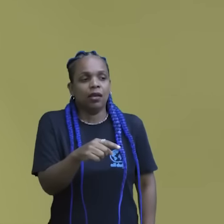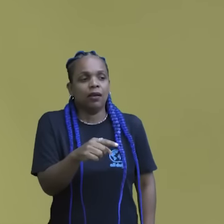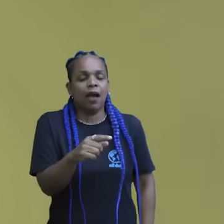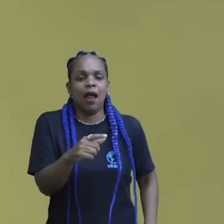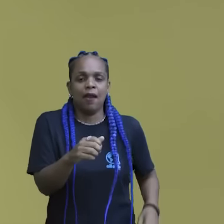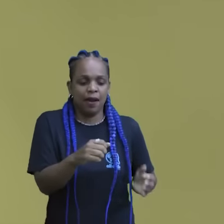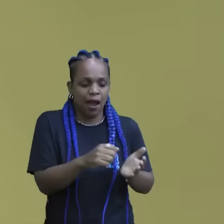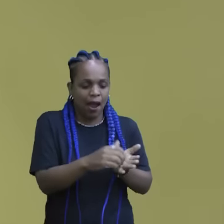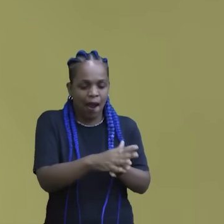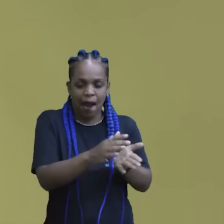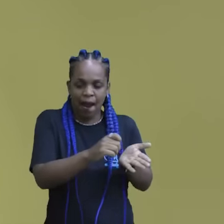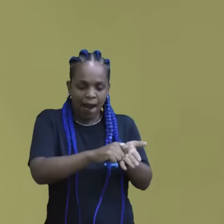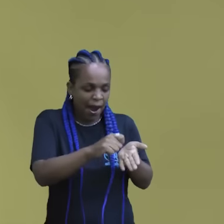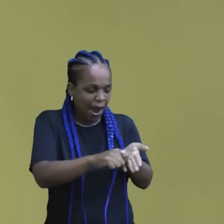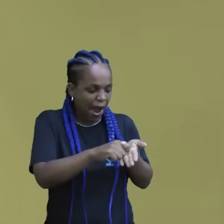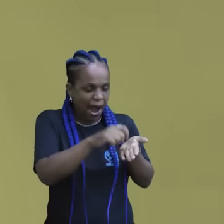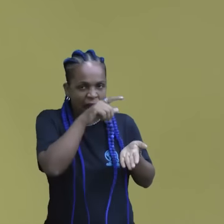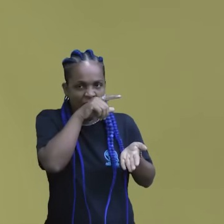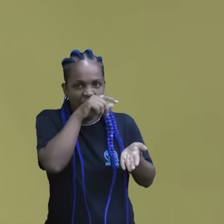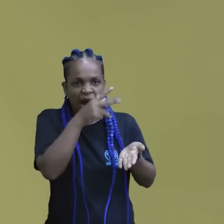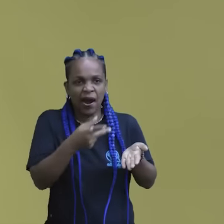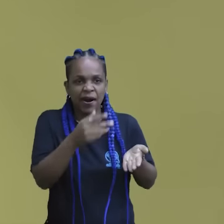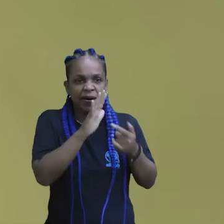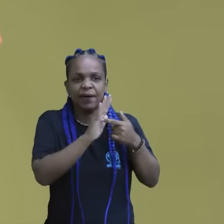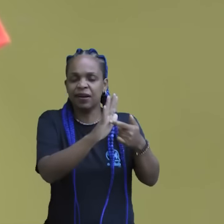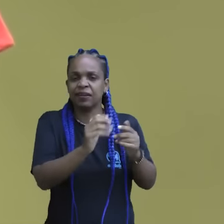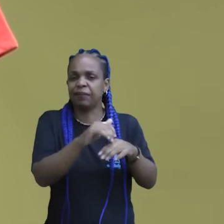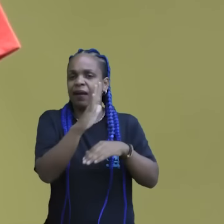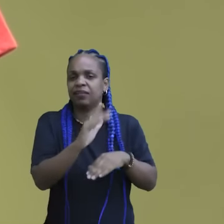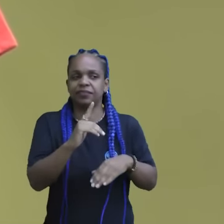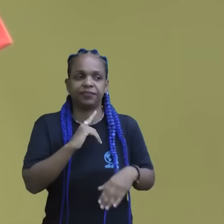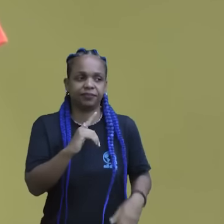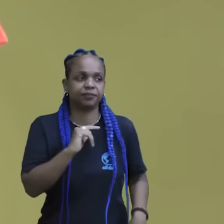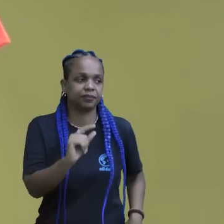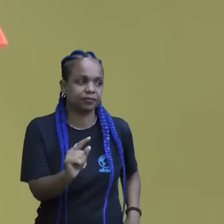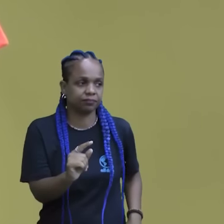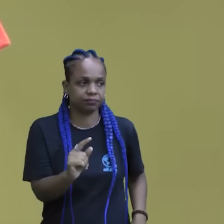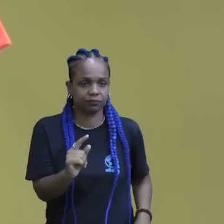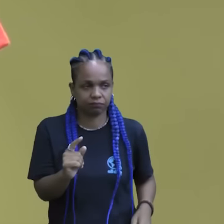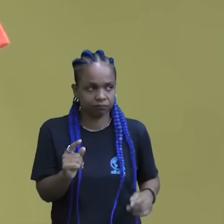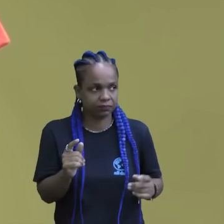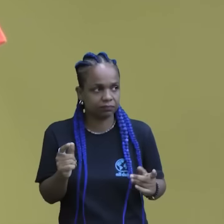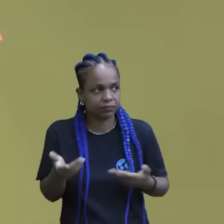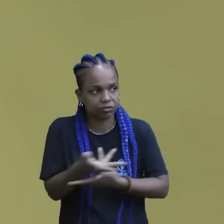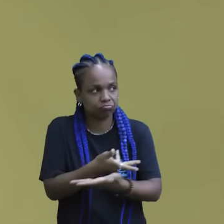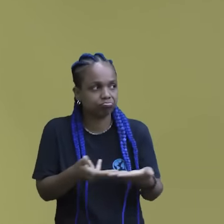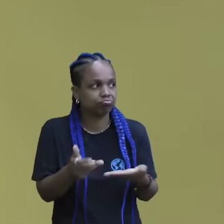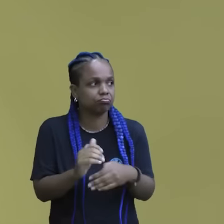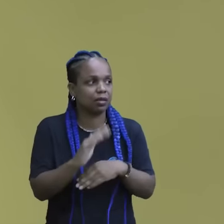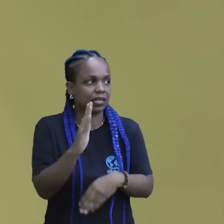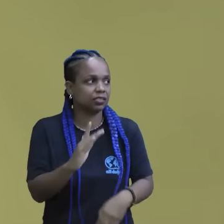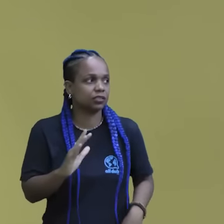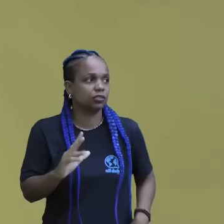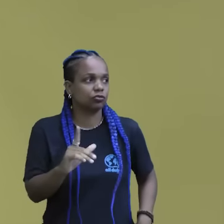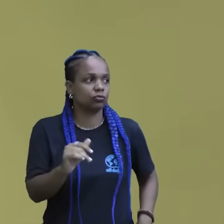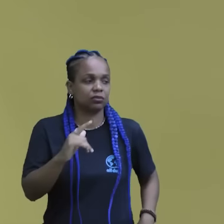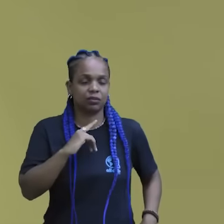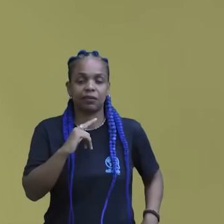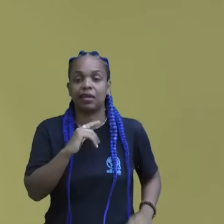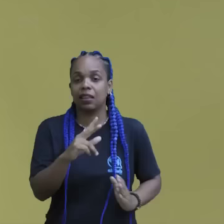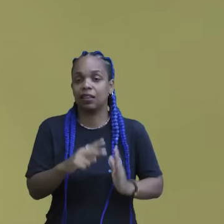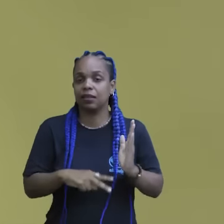Machado. E tinha toda a obra que ele leu abundantemente. Ah, inclusive, se a gente for fazer olhar os